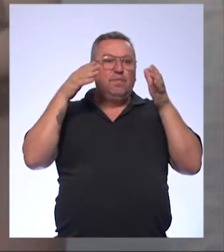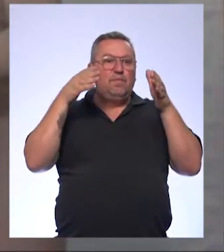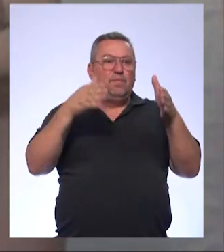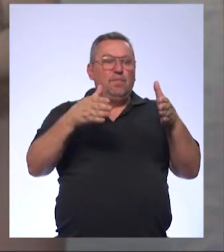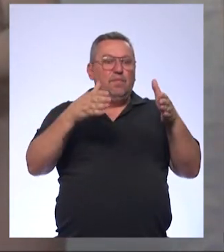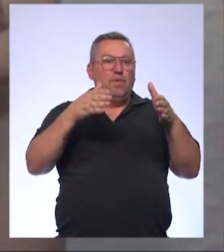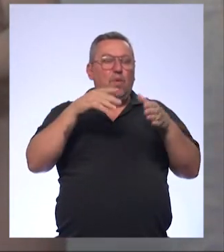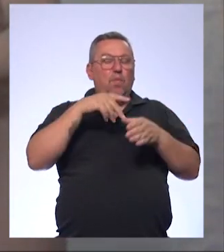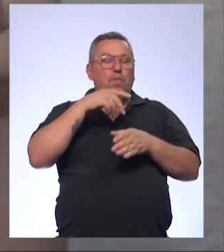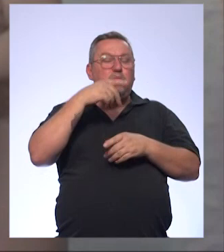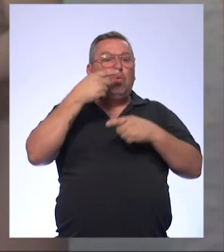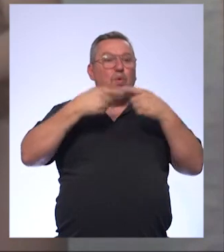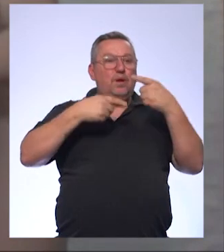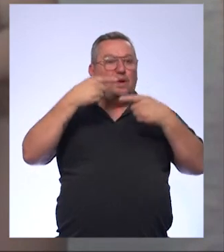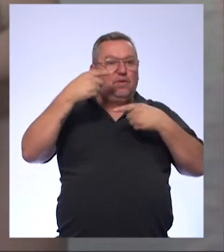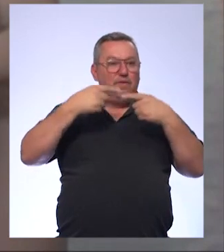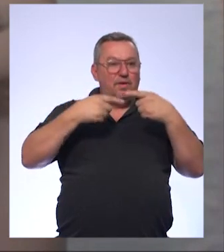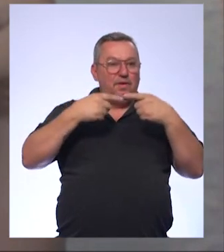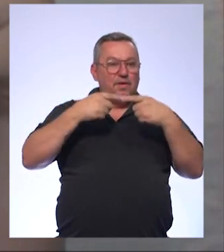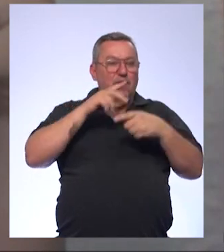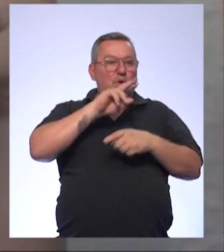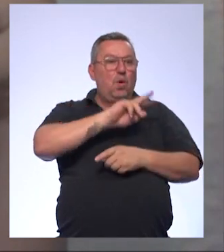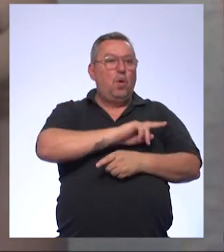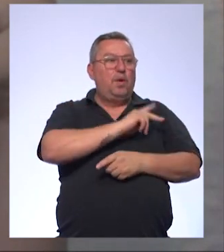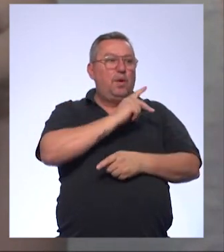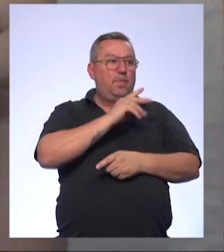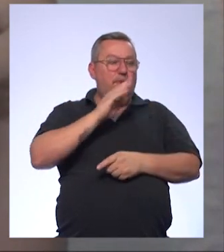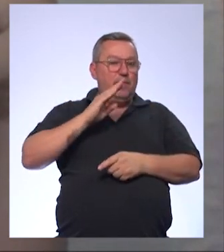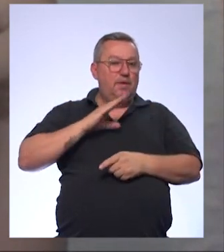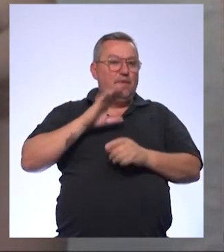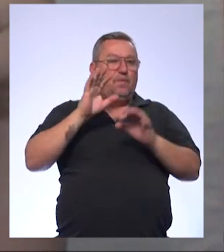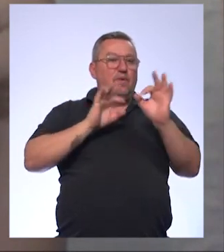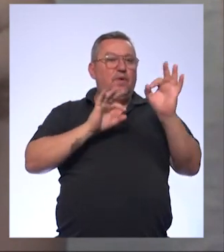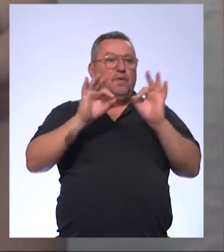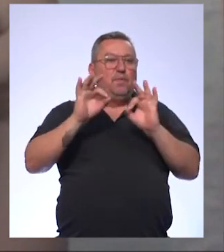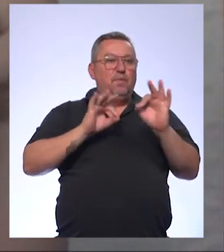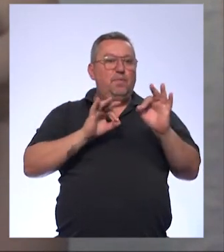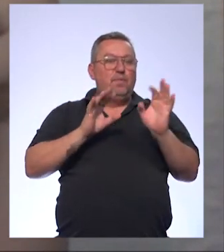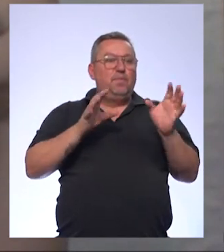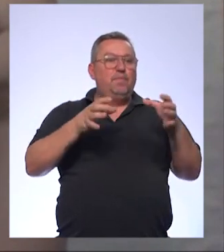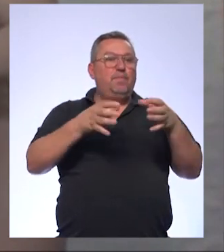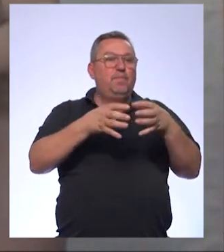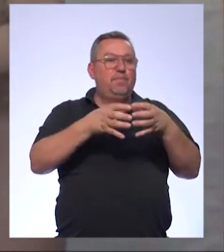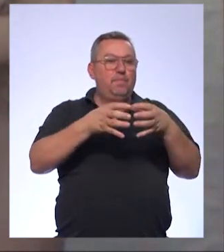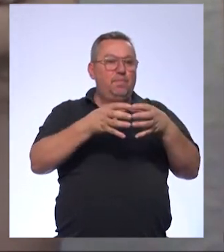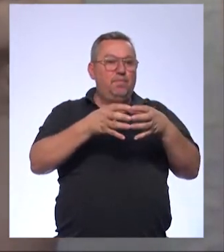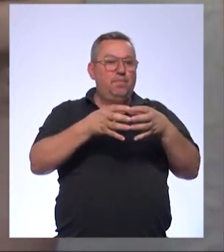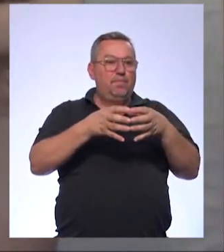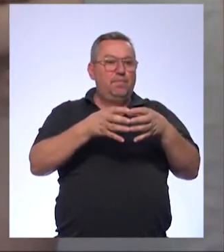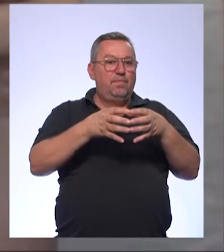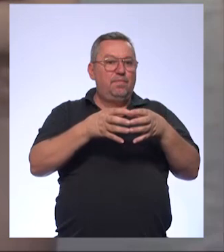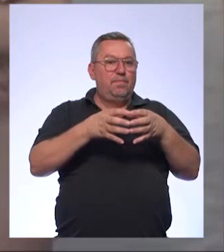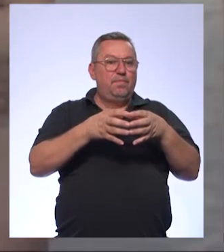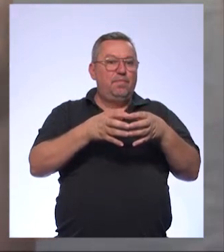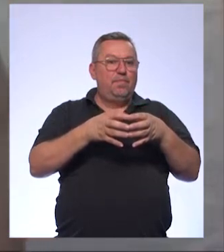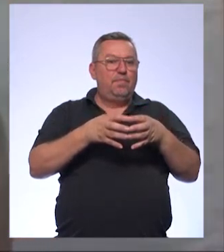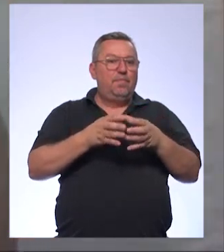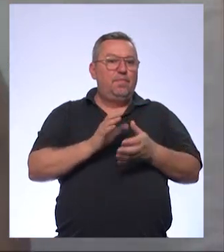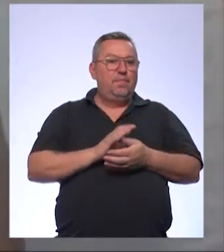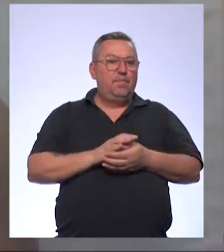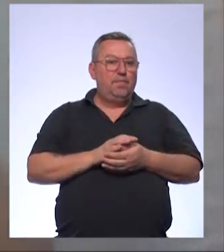centralização política. Os hebreus estavam organizados em tribos, certo? Olha